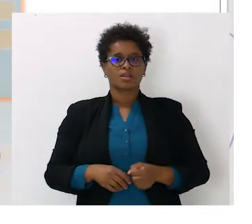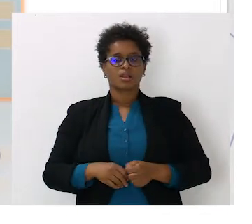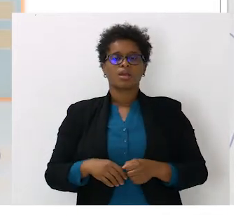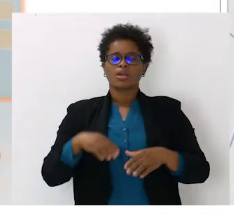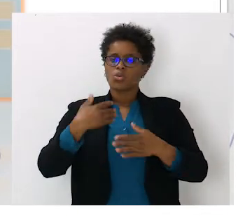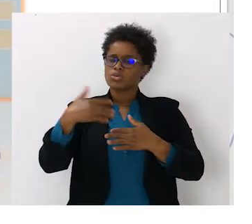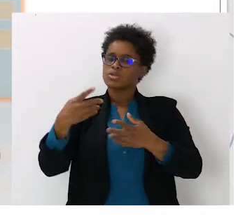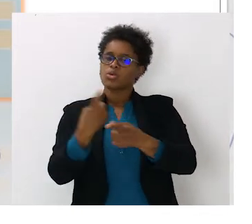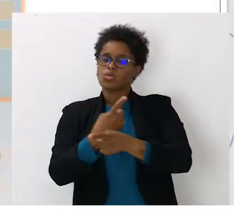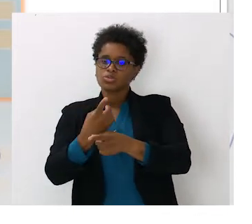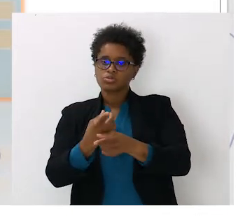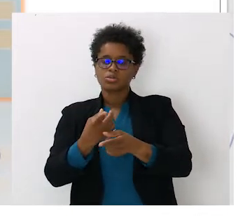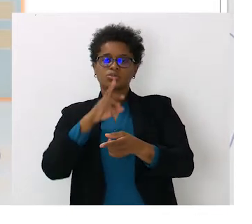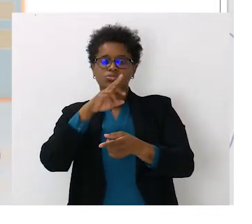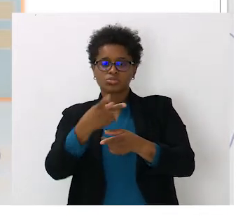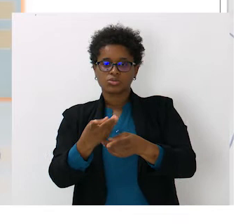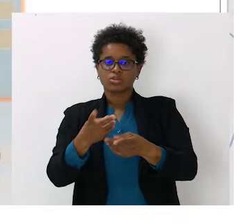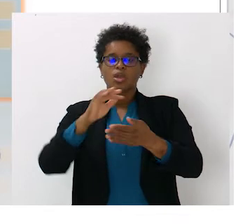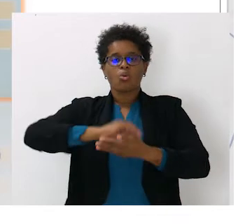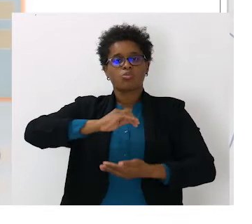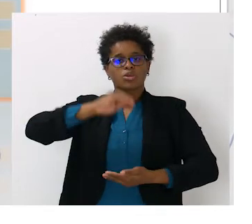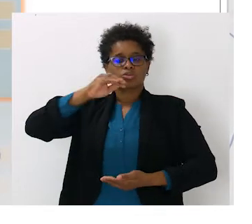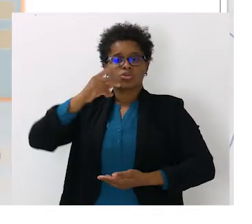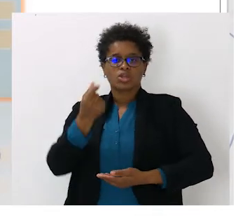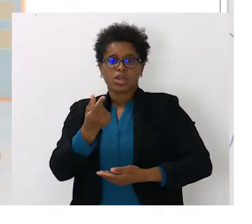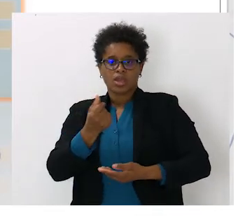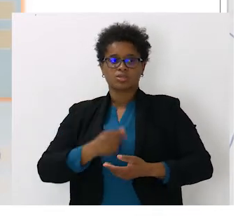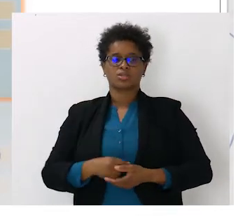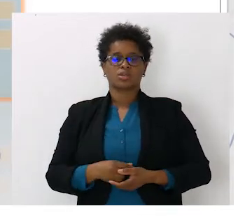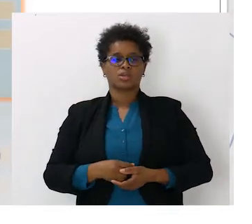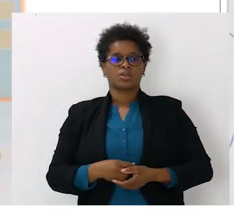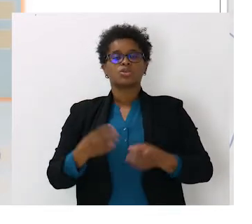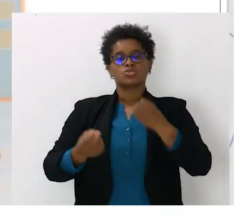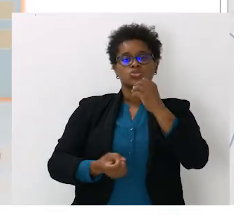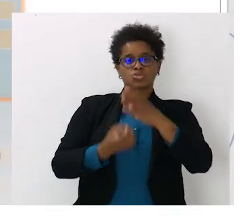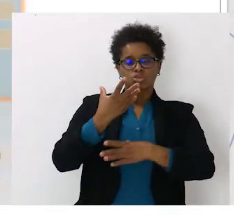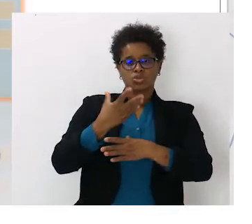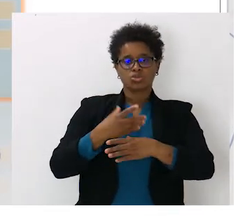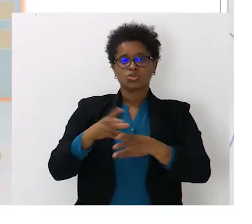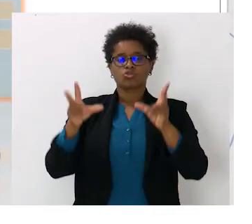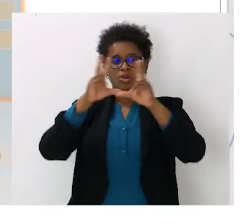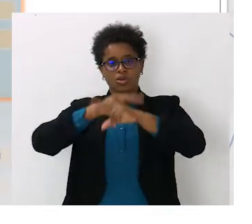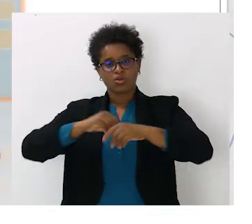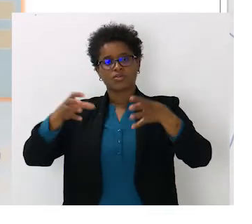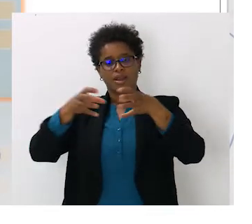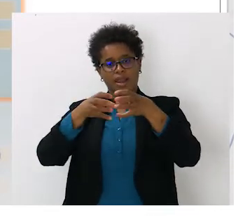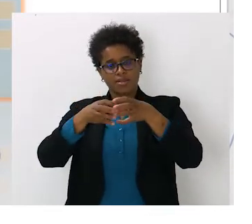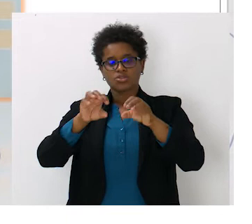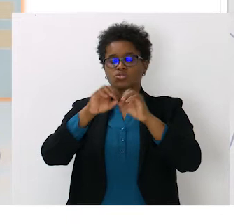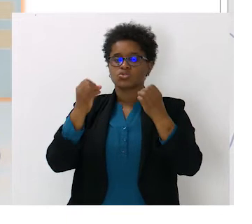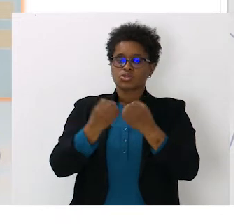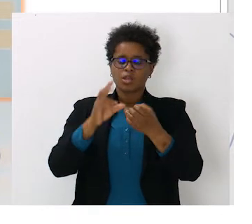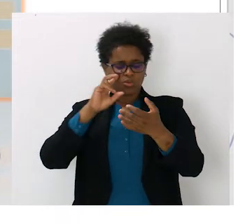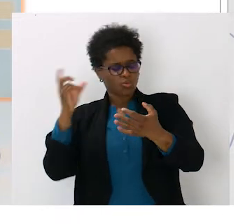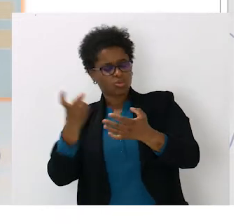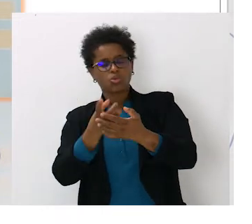em consequência de acumulação de riqueza, que surgiu uma nova classe social para